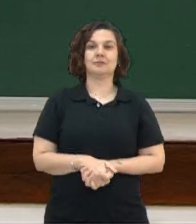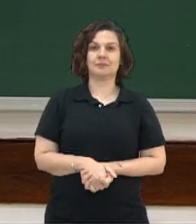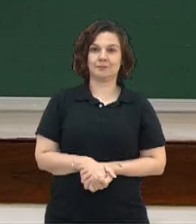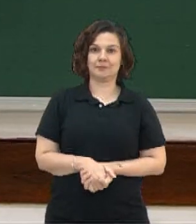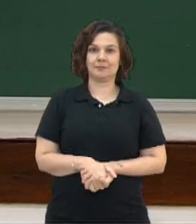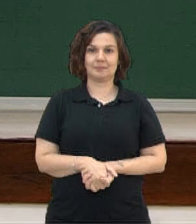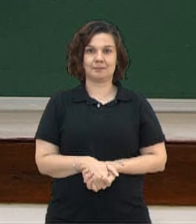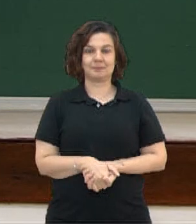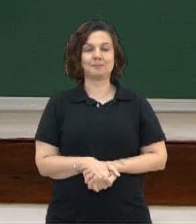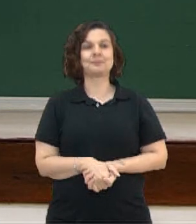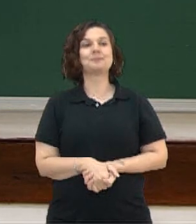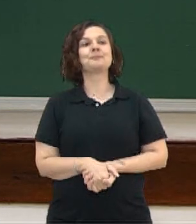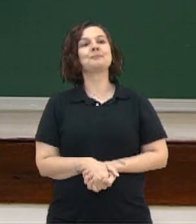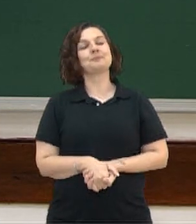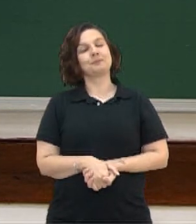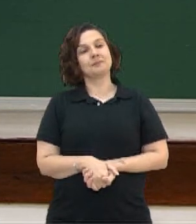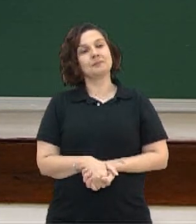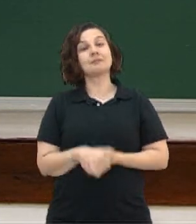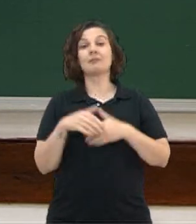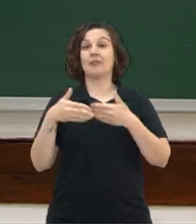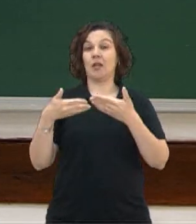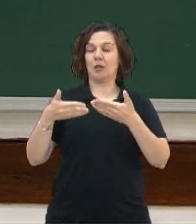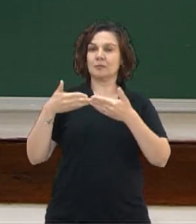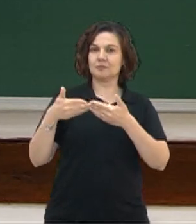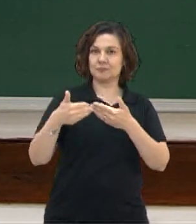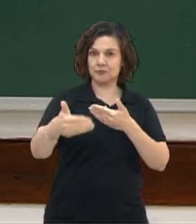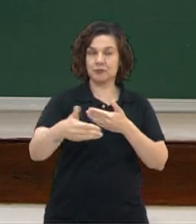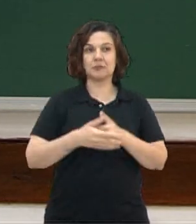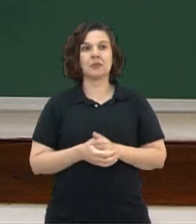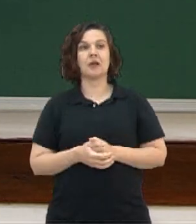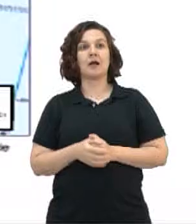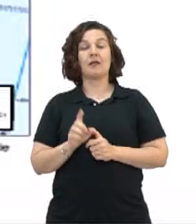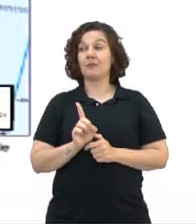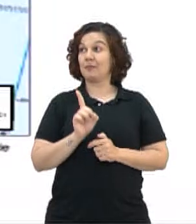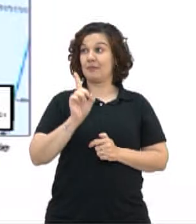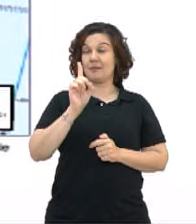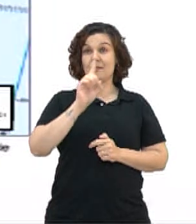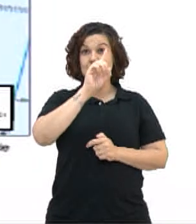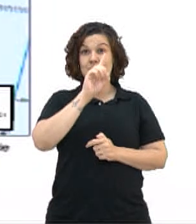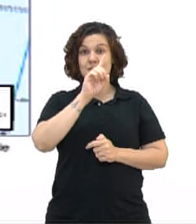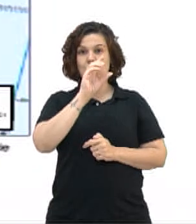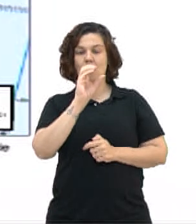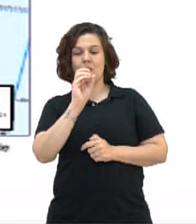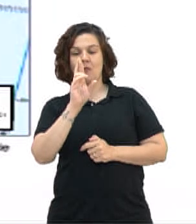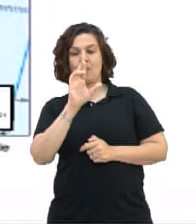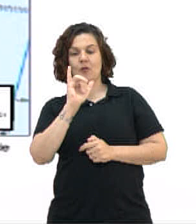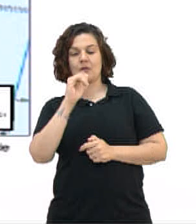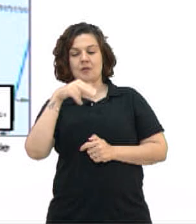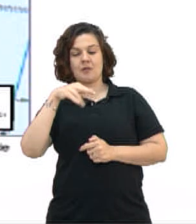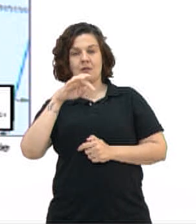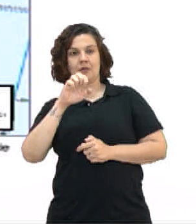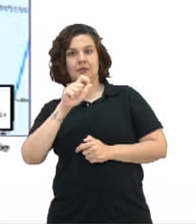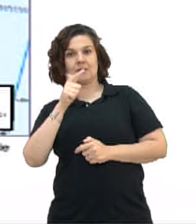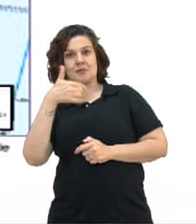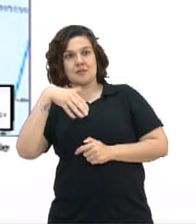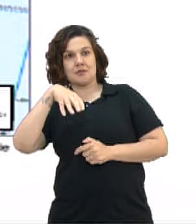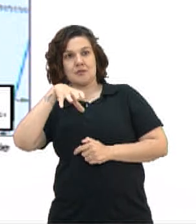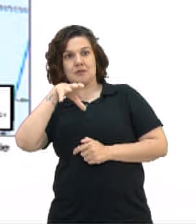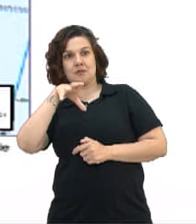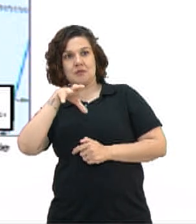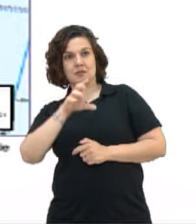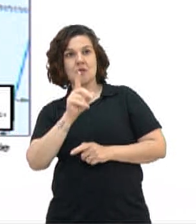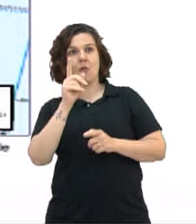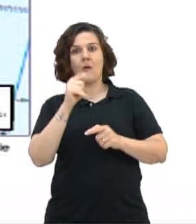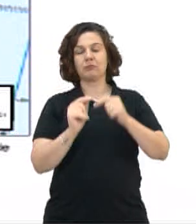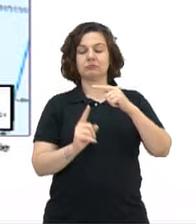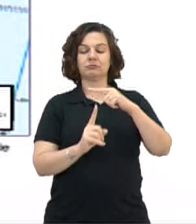100% eficaz. Dando continuidade, nós temos a orientação ali, ó. A orientação é a rosa